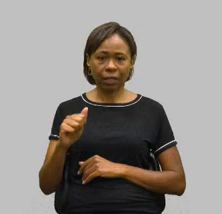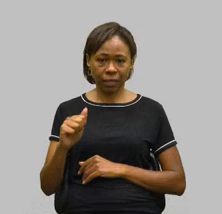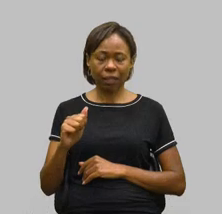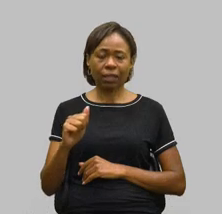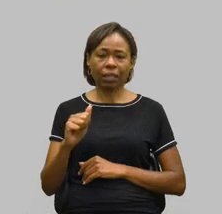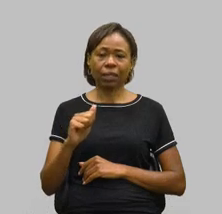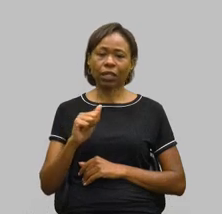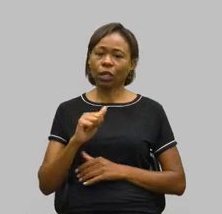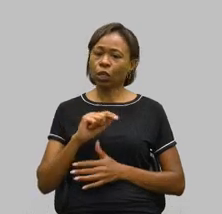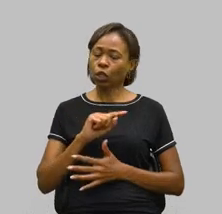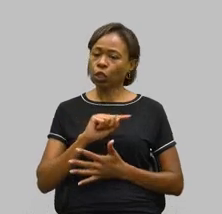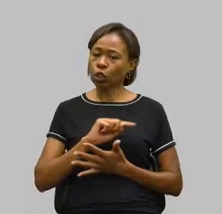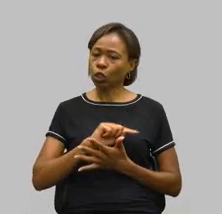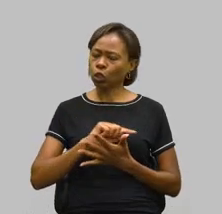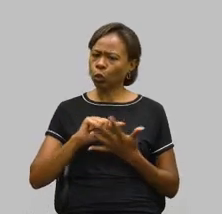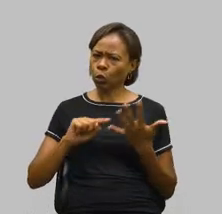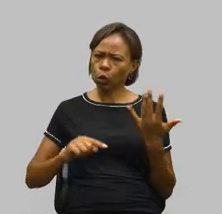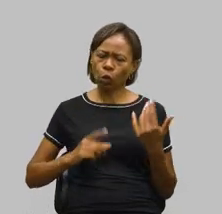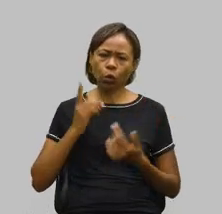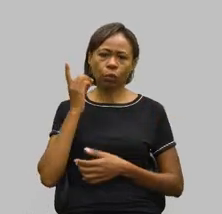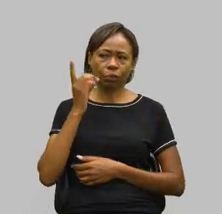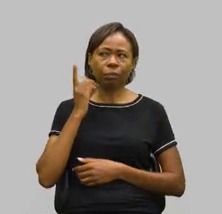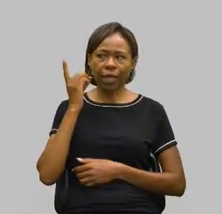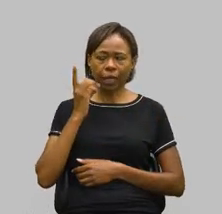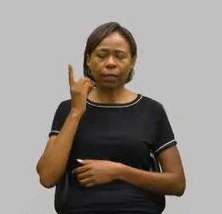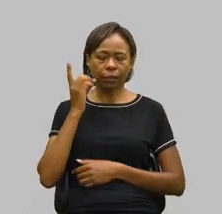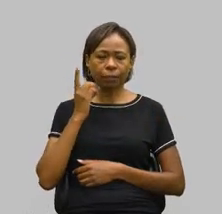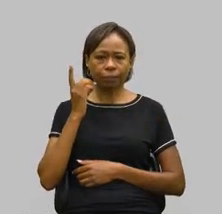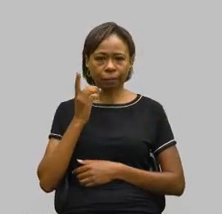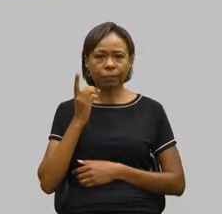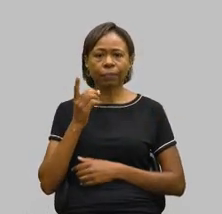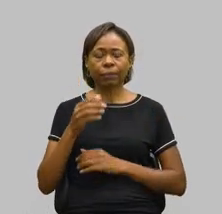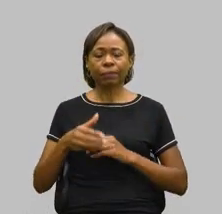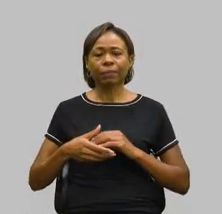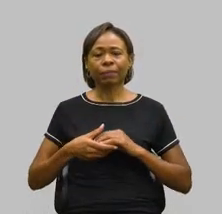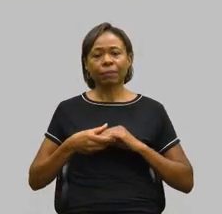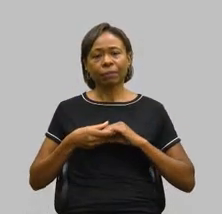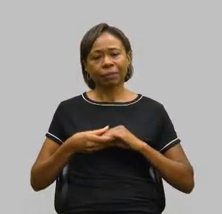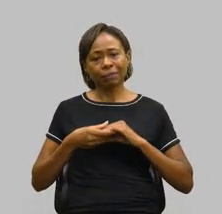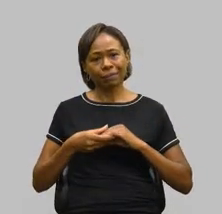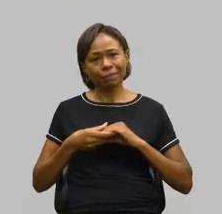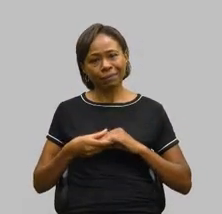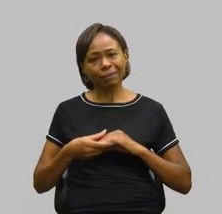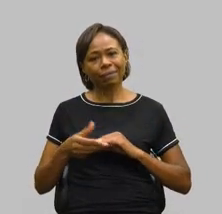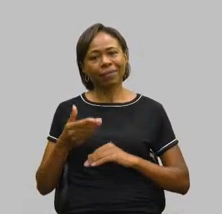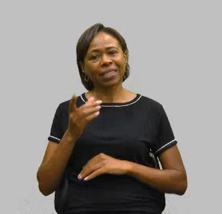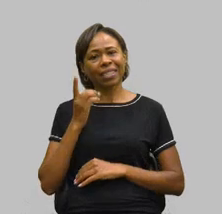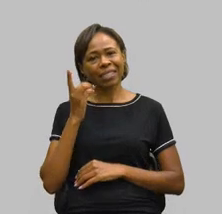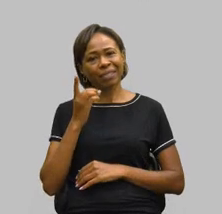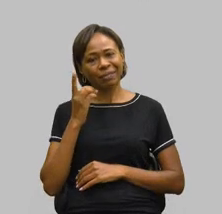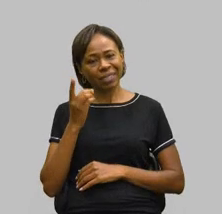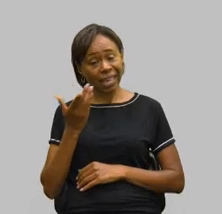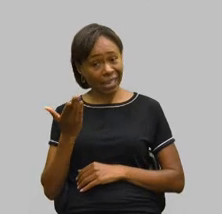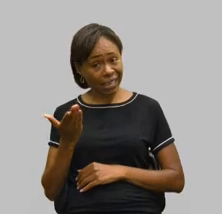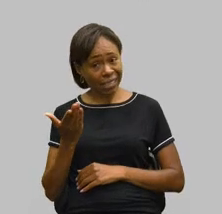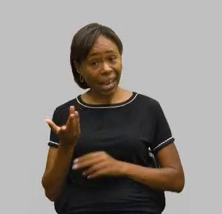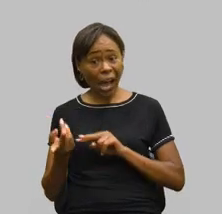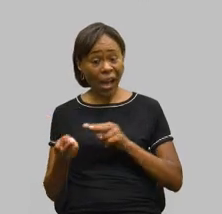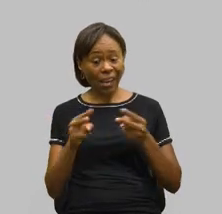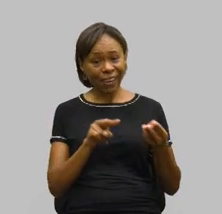colegas eh cumprimento a nossa colega deputada e agora